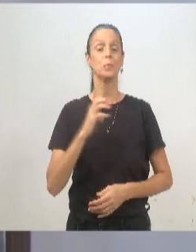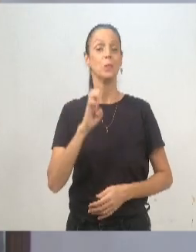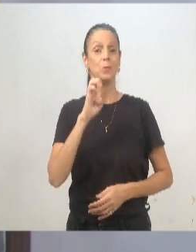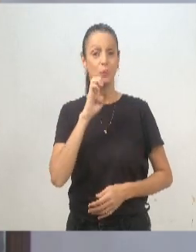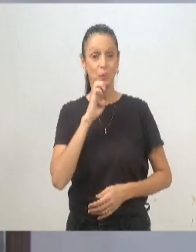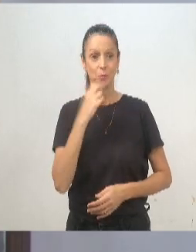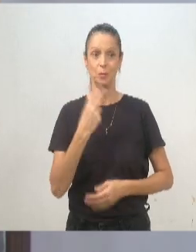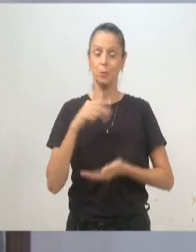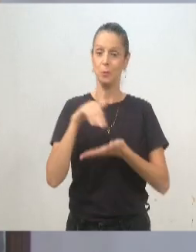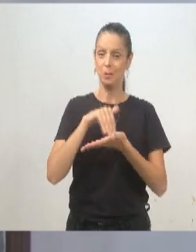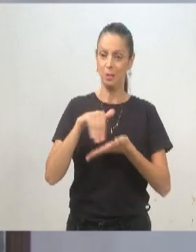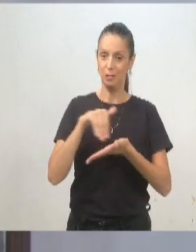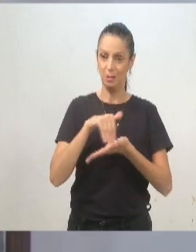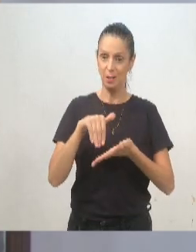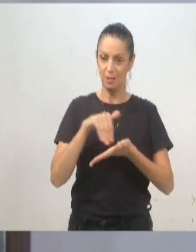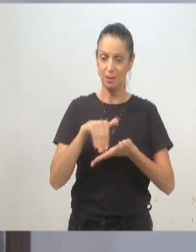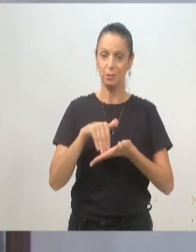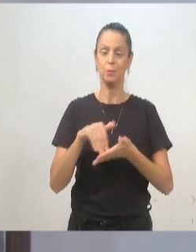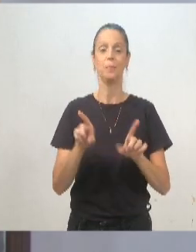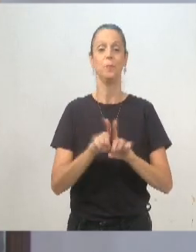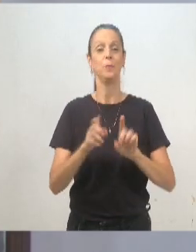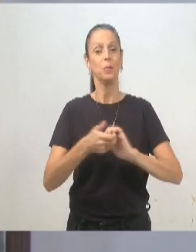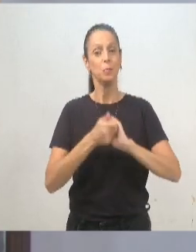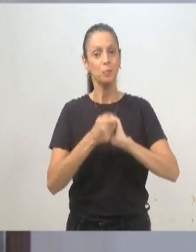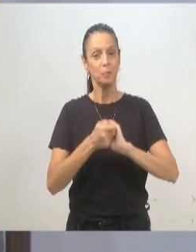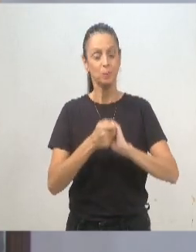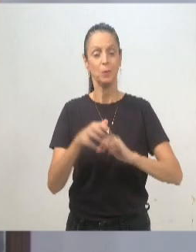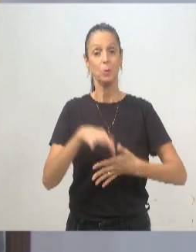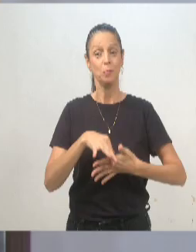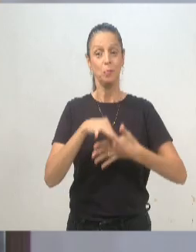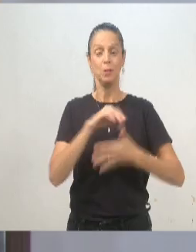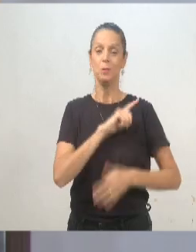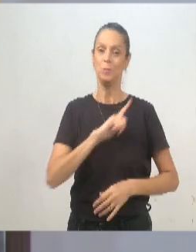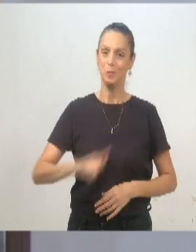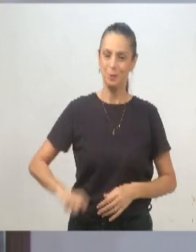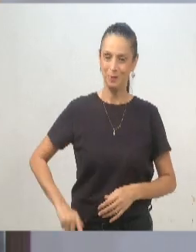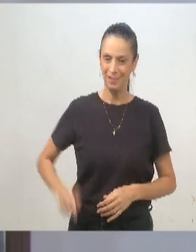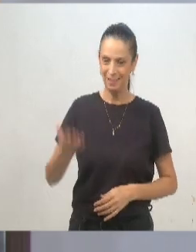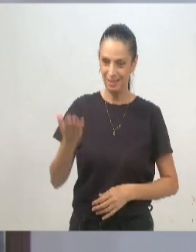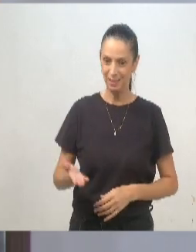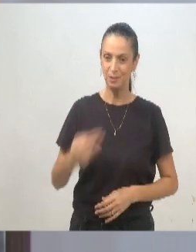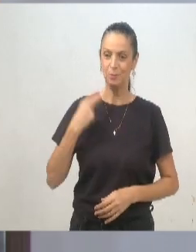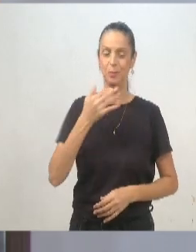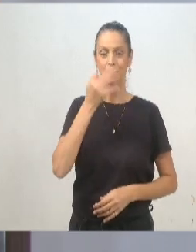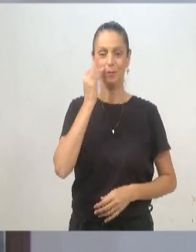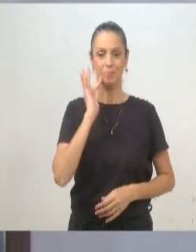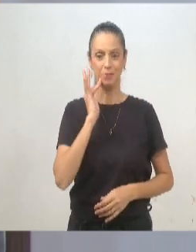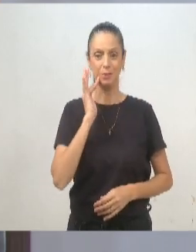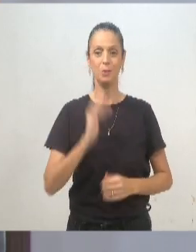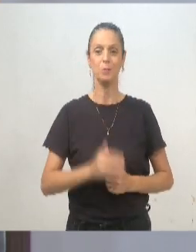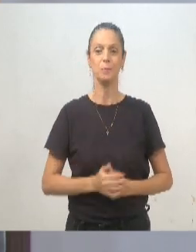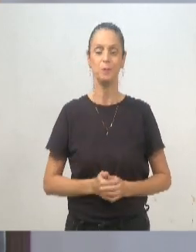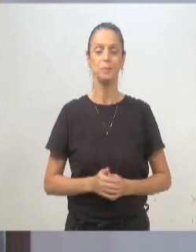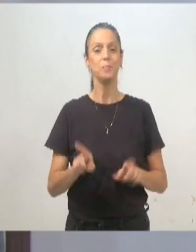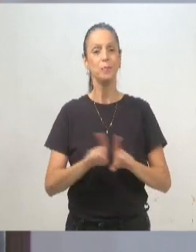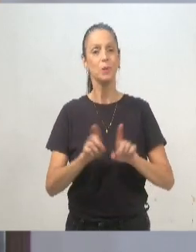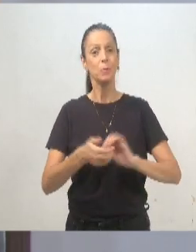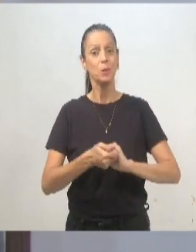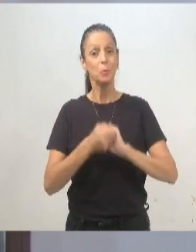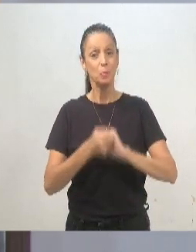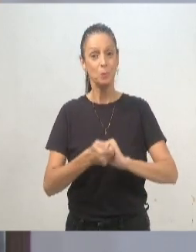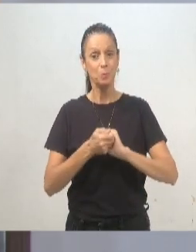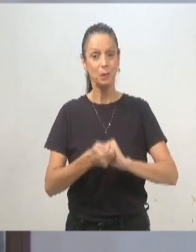Becauser, segundo secretário. Cumprimentar também o líder do governo, o vereador Flavinho, e